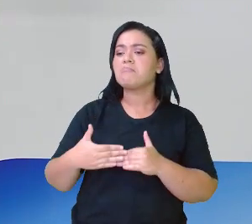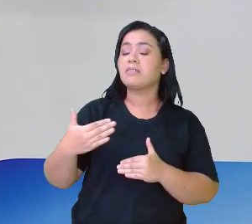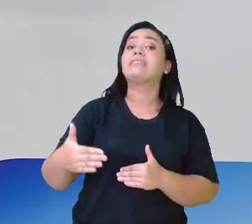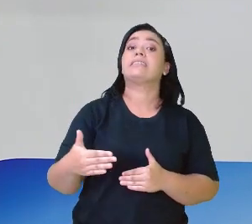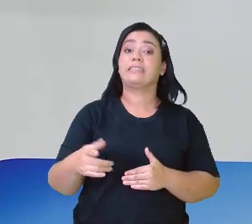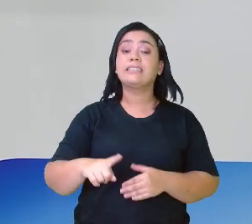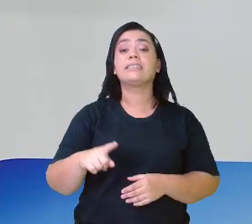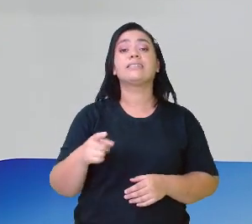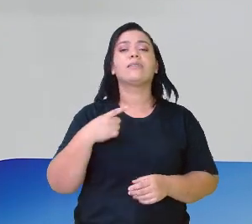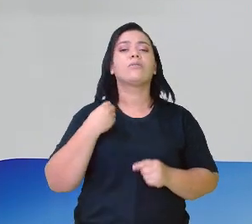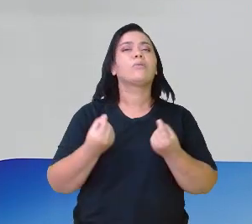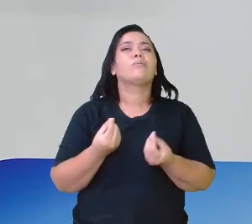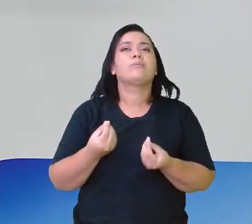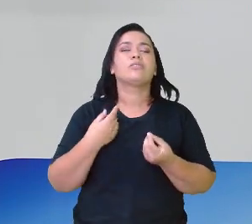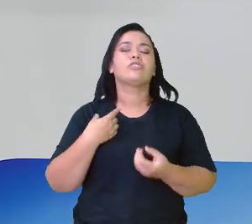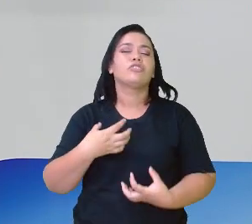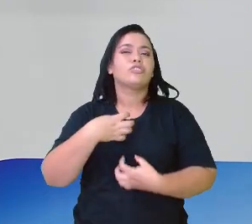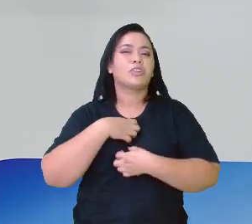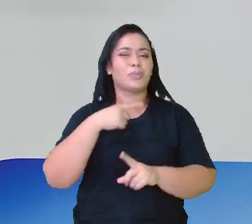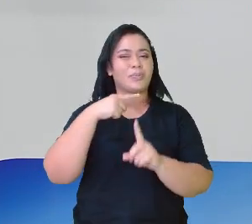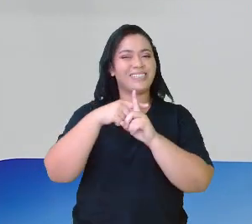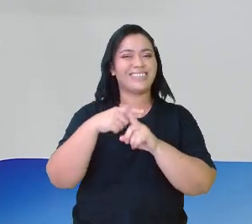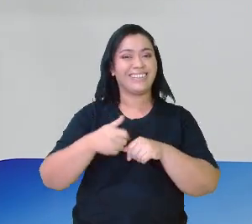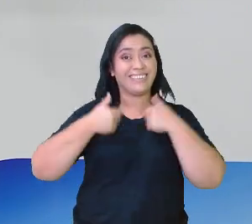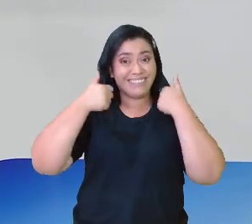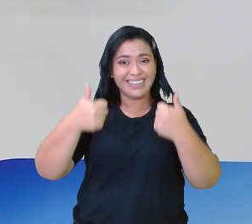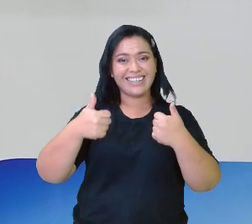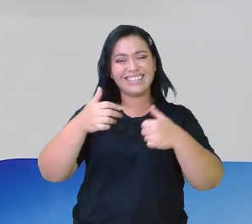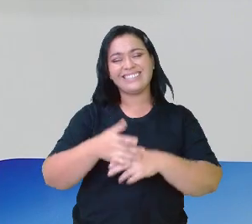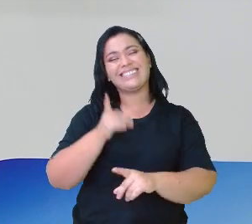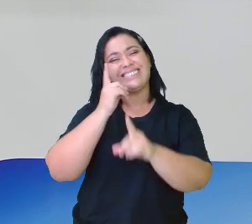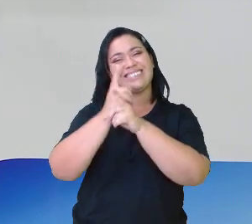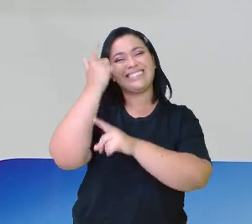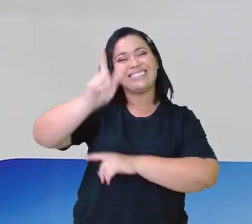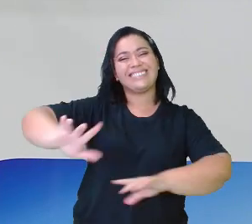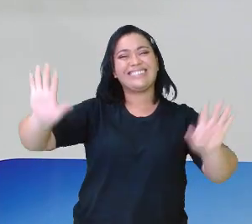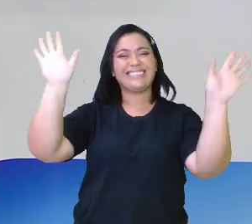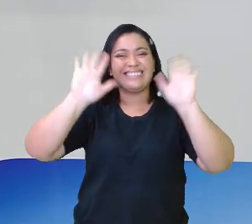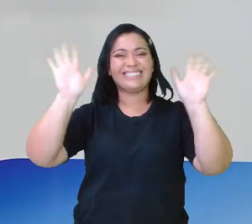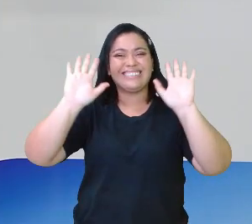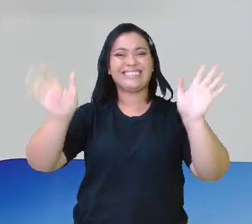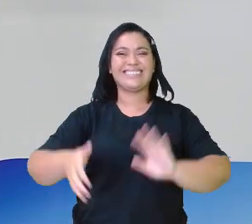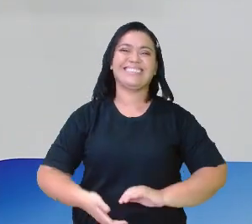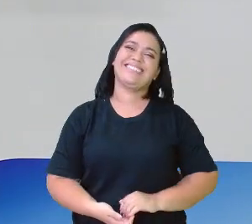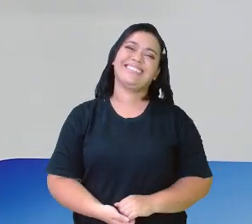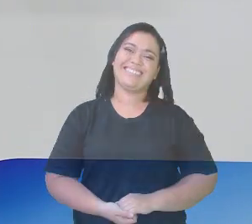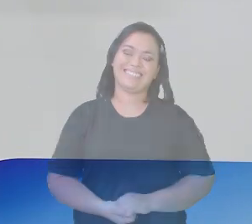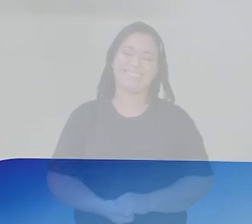sempre de forma mais positiva. Beleza? A gente se vê na próxima. Tchau, tchau.